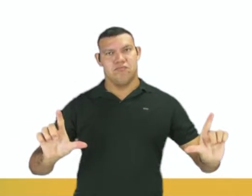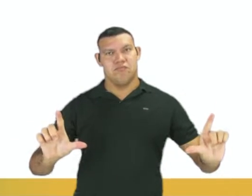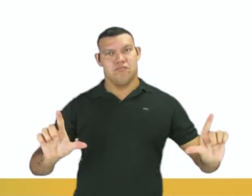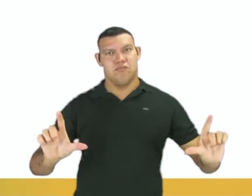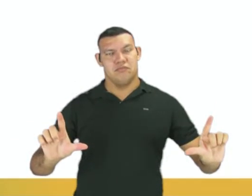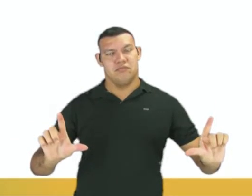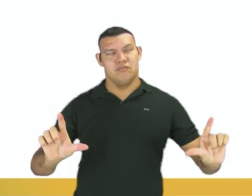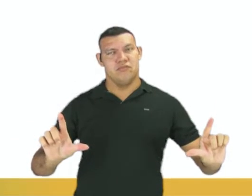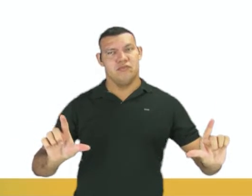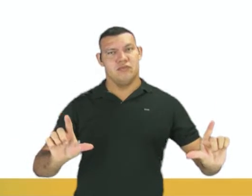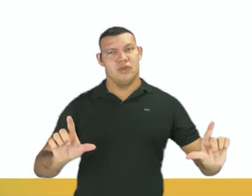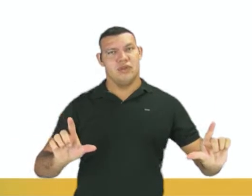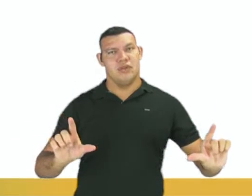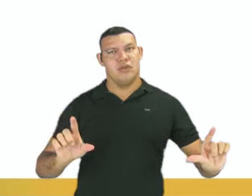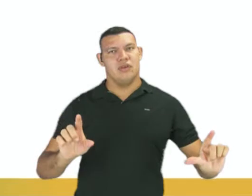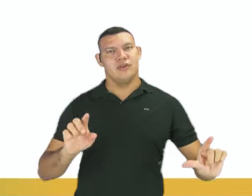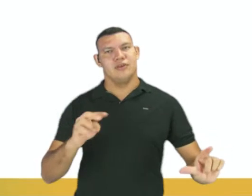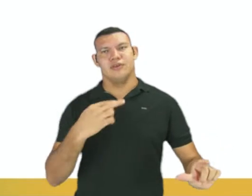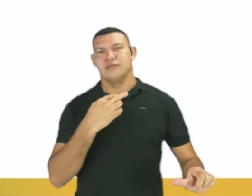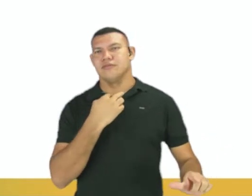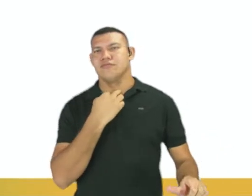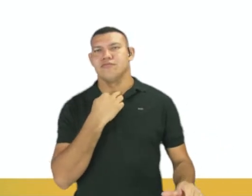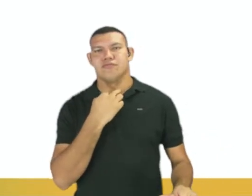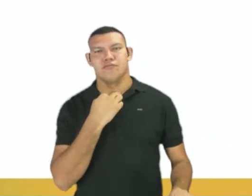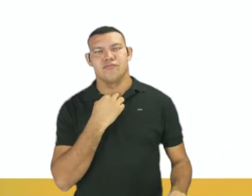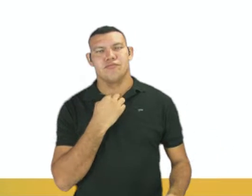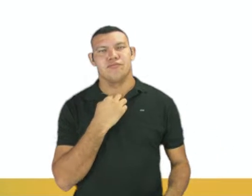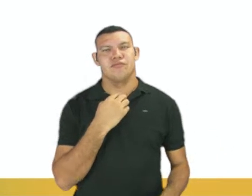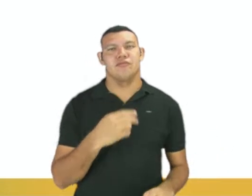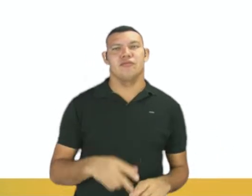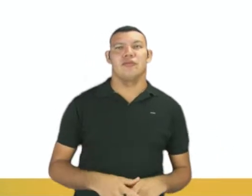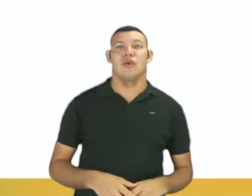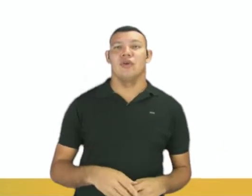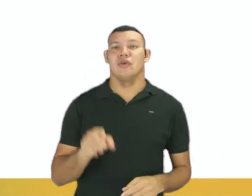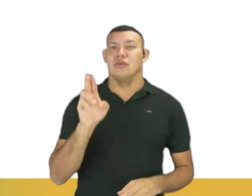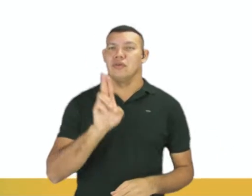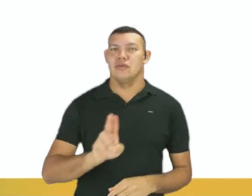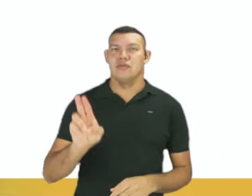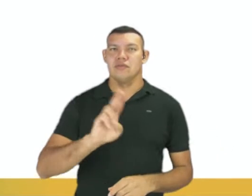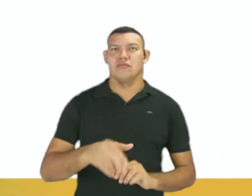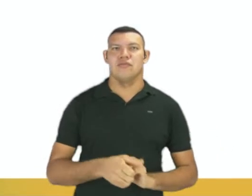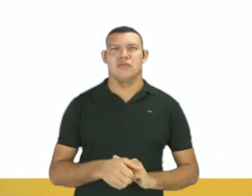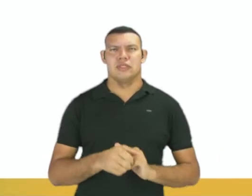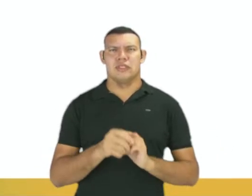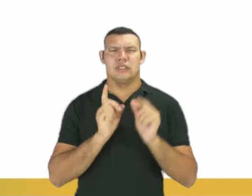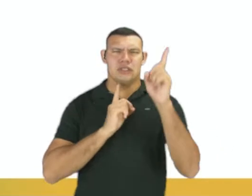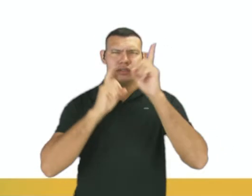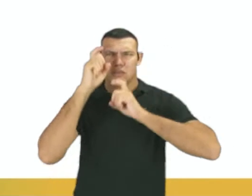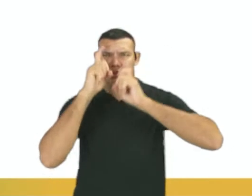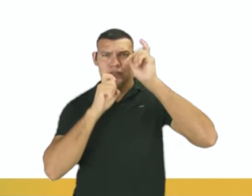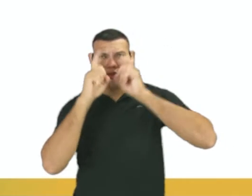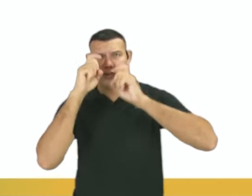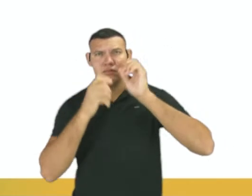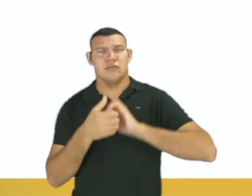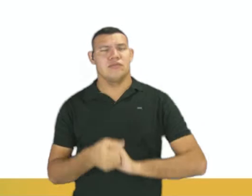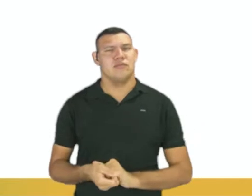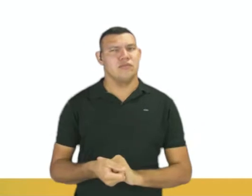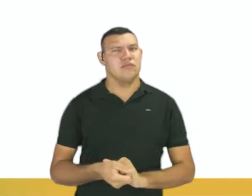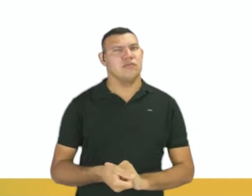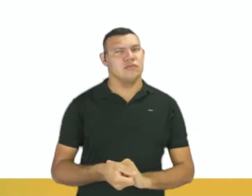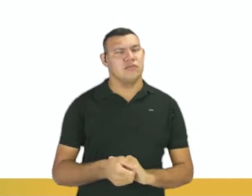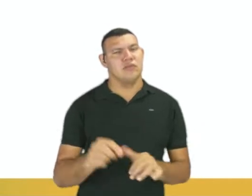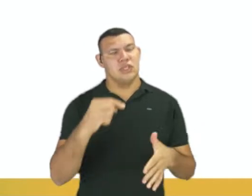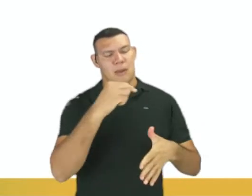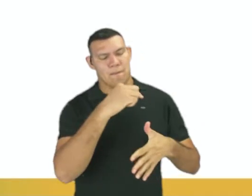e a gente pode chegar essa interpretação devido a expressão facial da Mafalda são